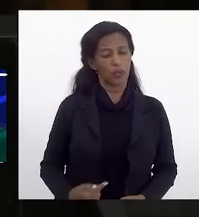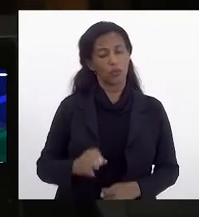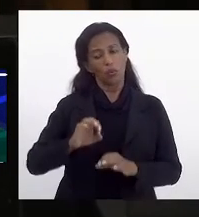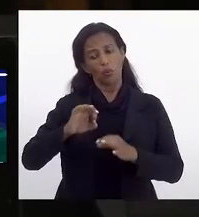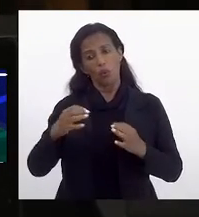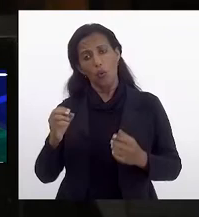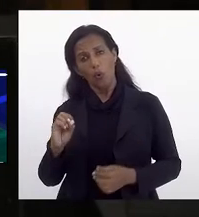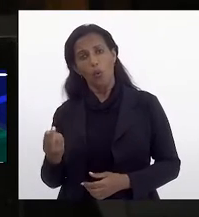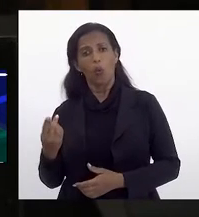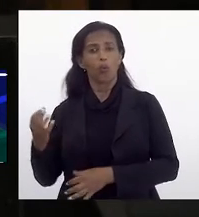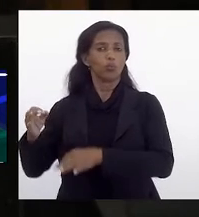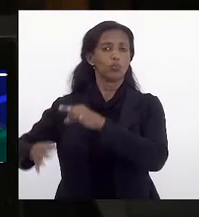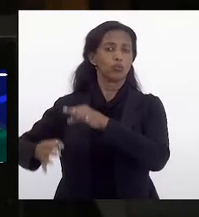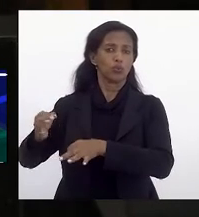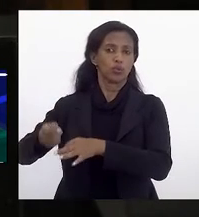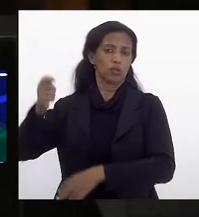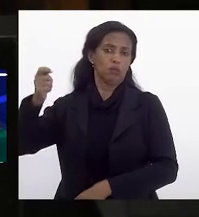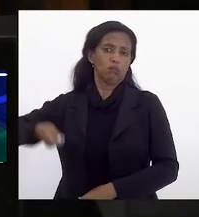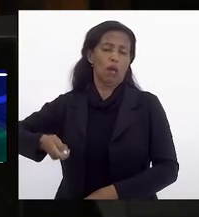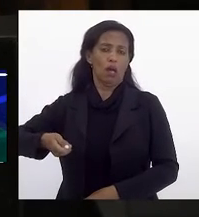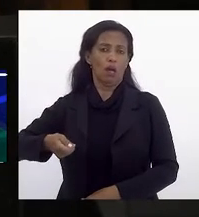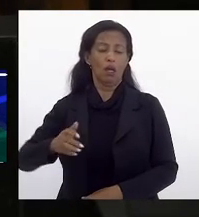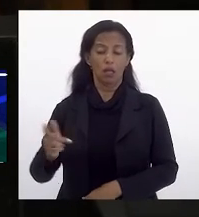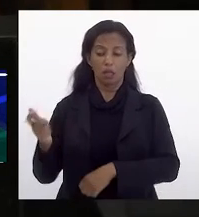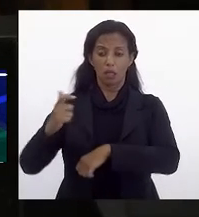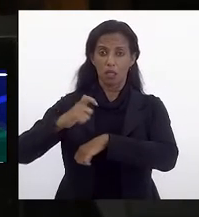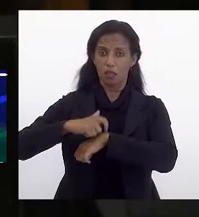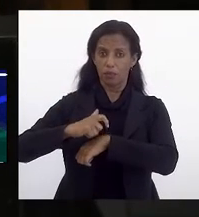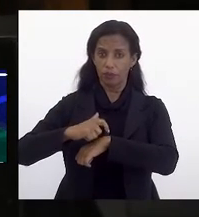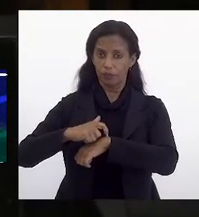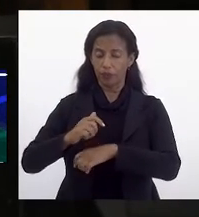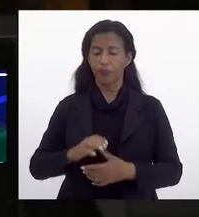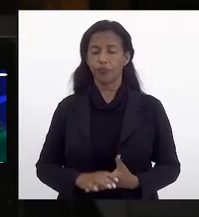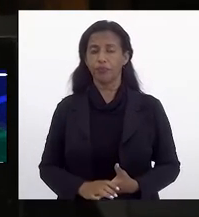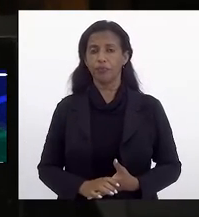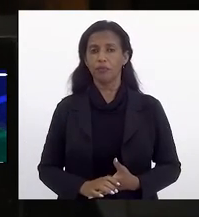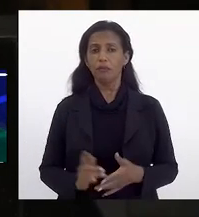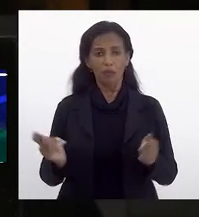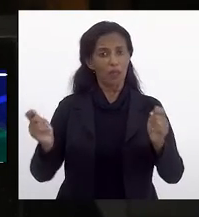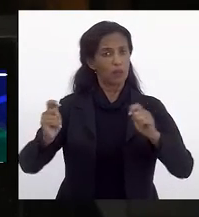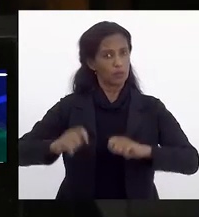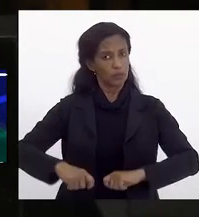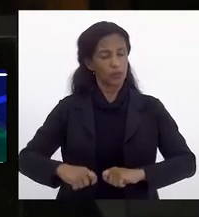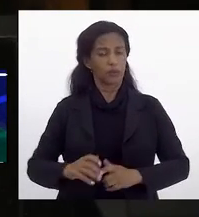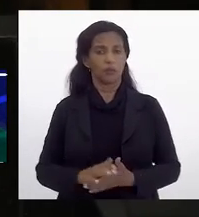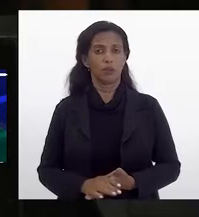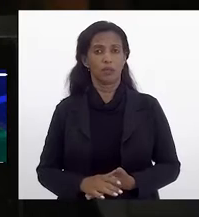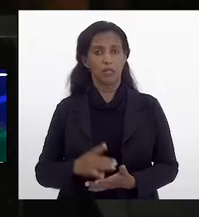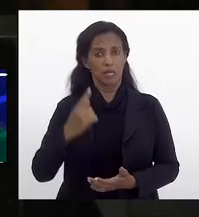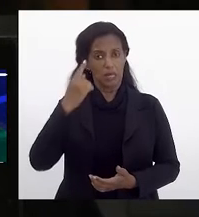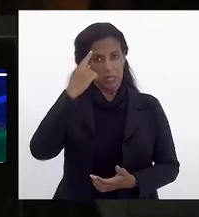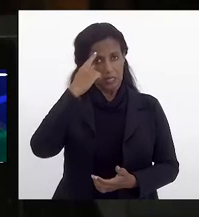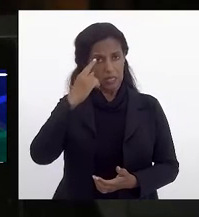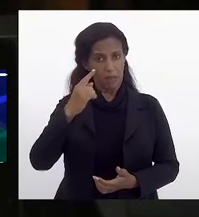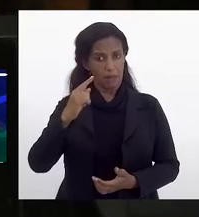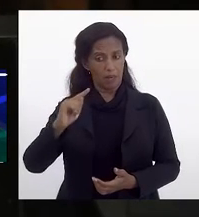tribunais. Ainda mais nesse momento, que possivelmente na semana que